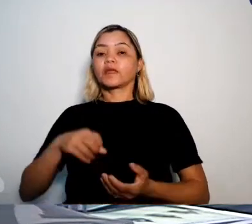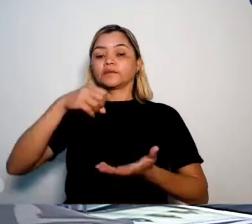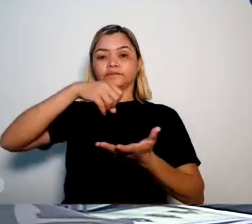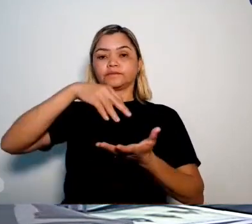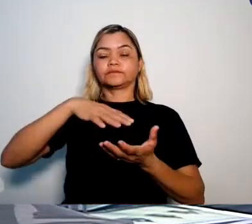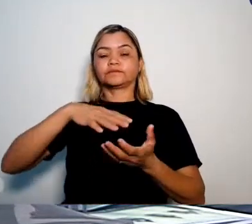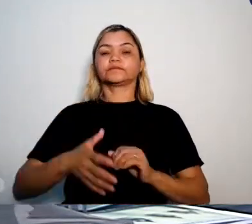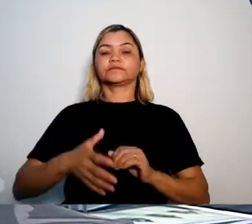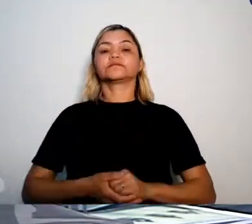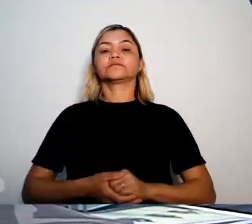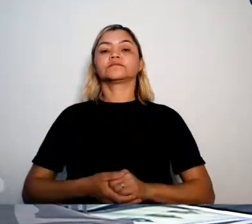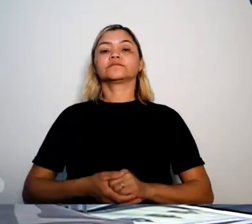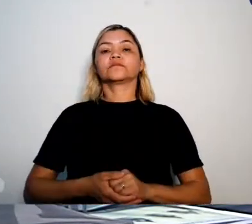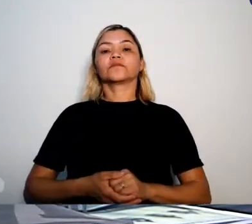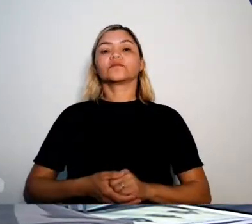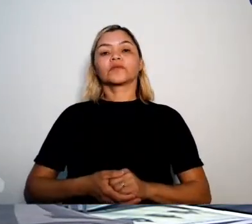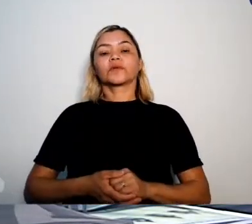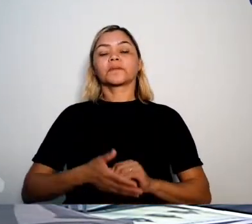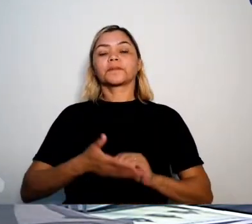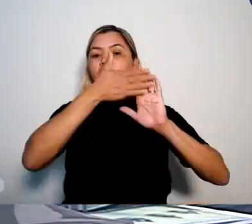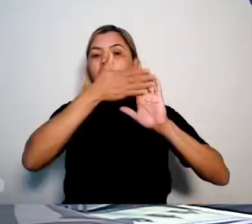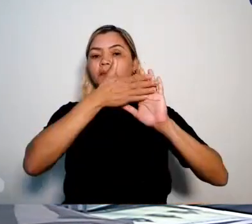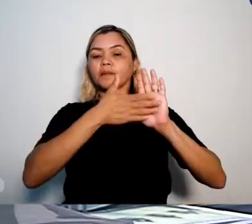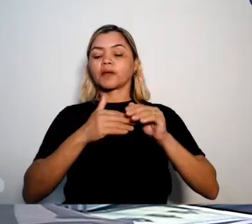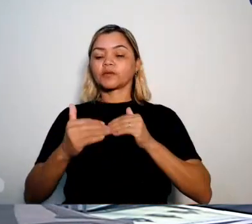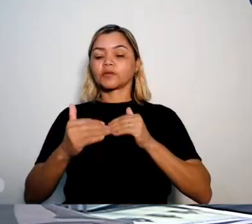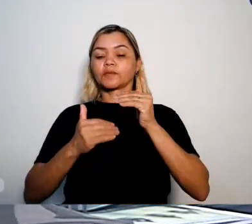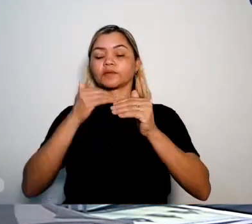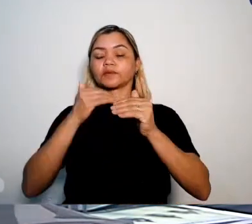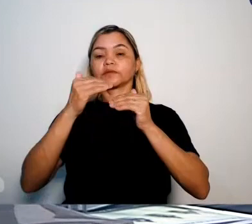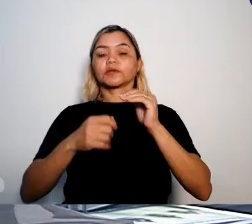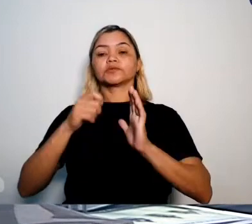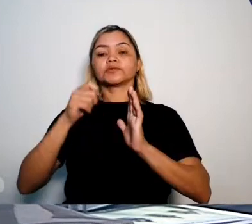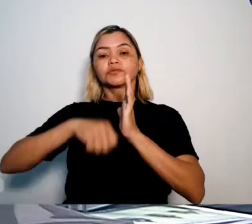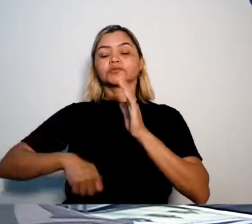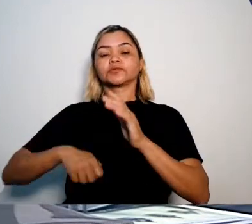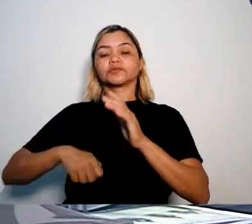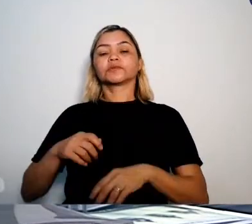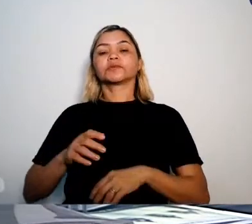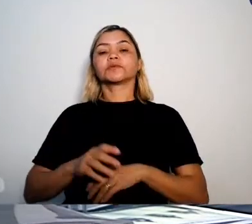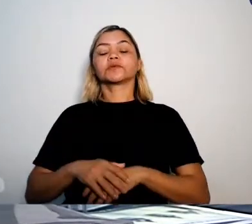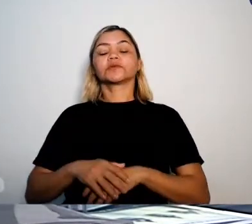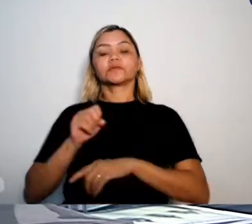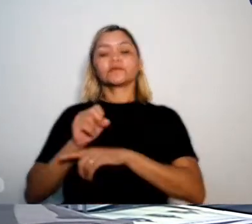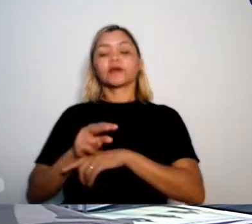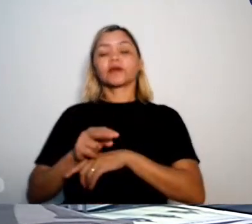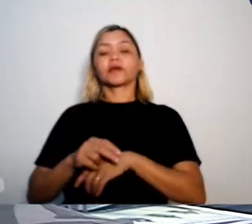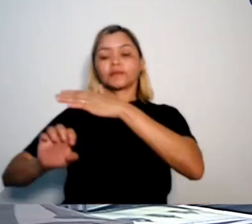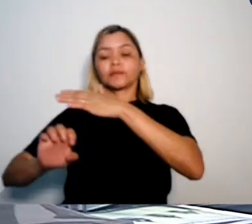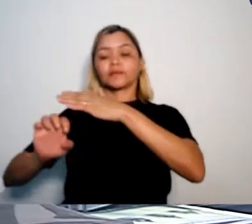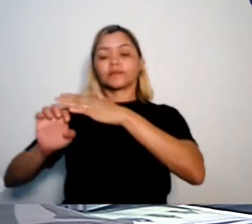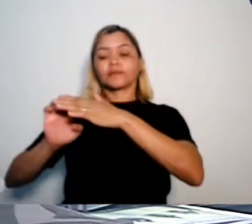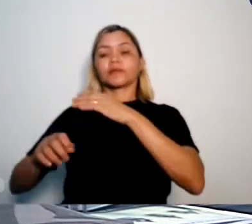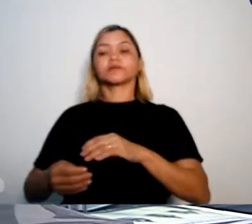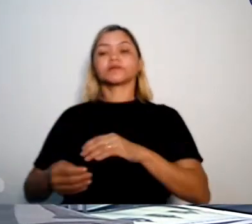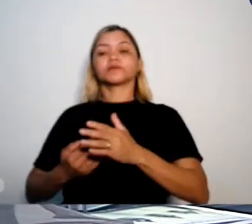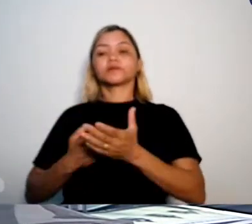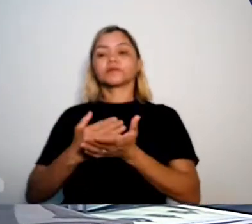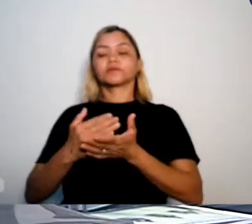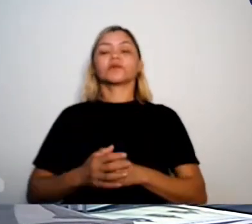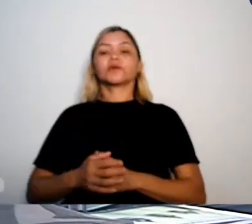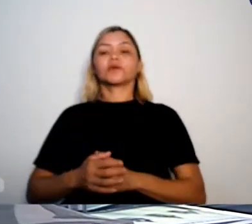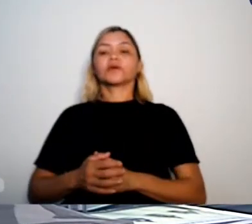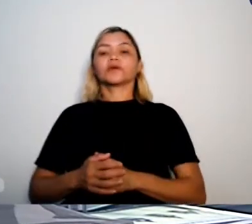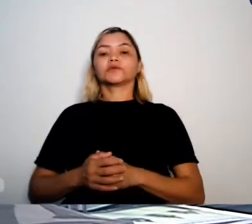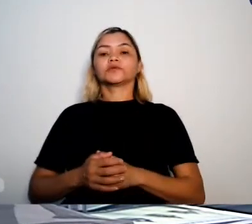teor do processo de contratação da empresa que executou a construção de galerias